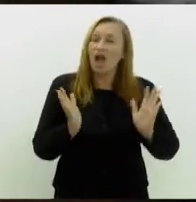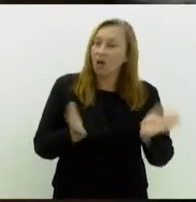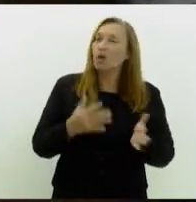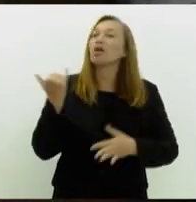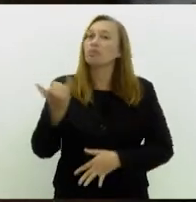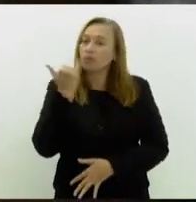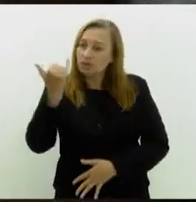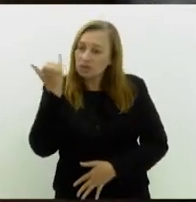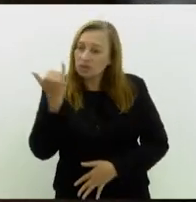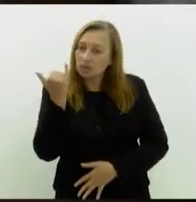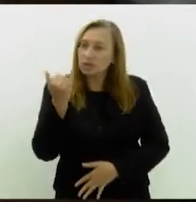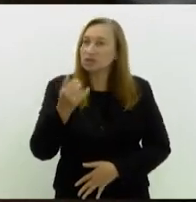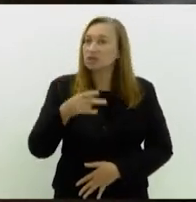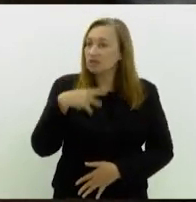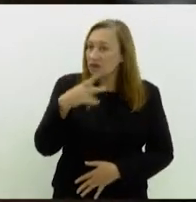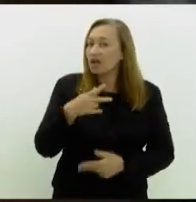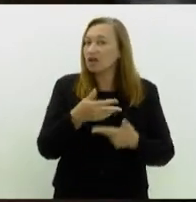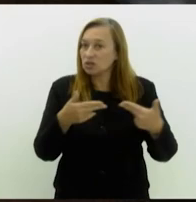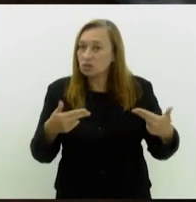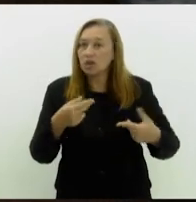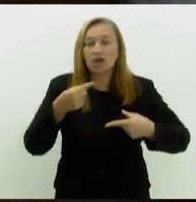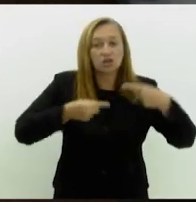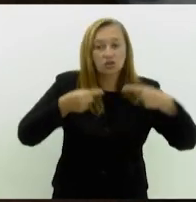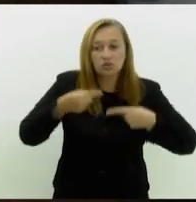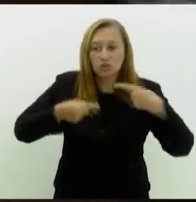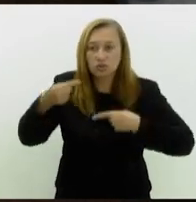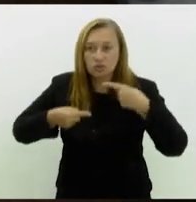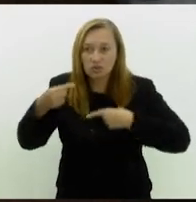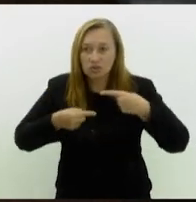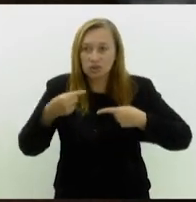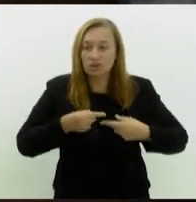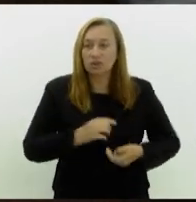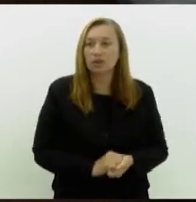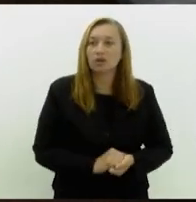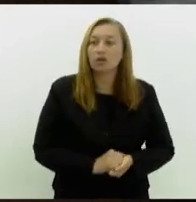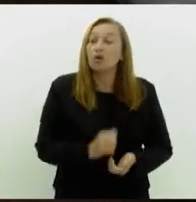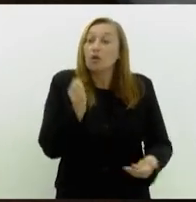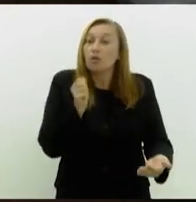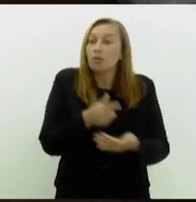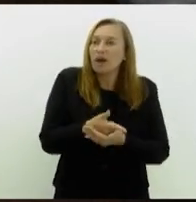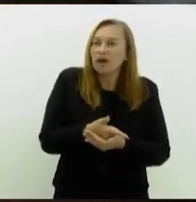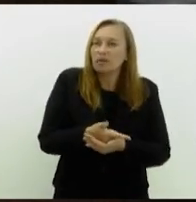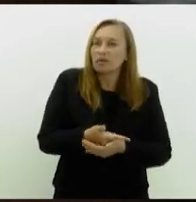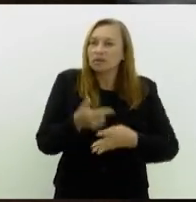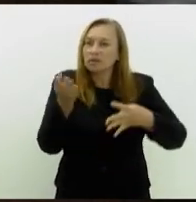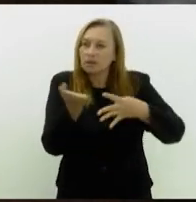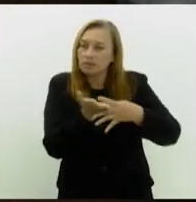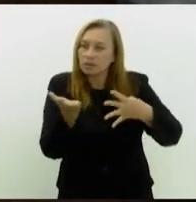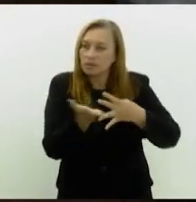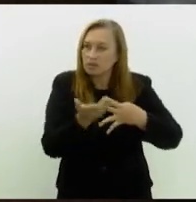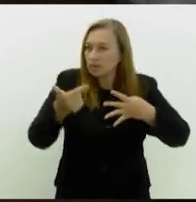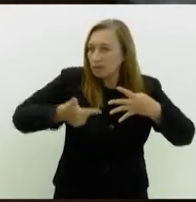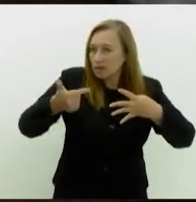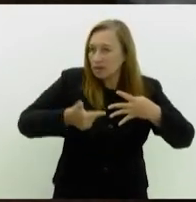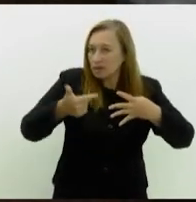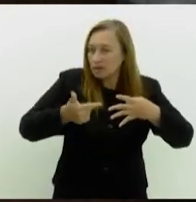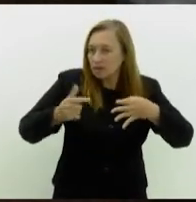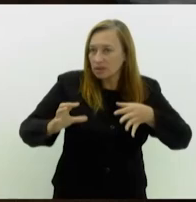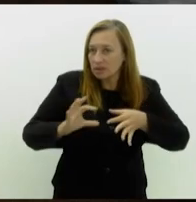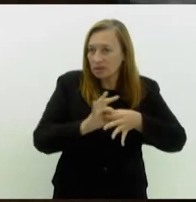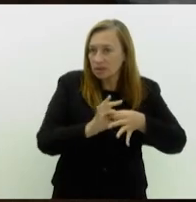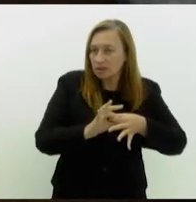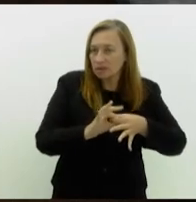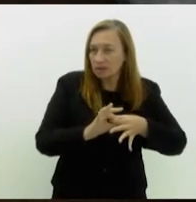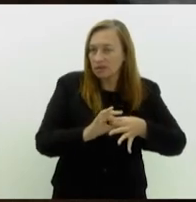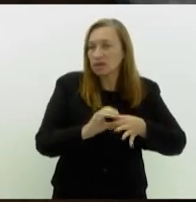importante que se faça as coisas e as discussões dentro da técnica o pagamento da segunda parcela está atrelado por força da cláusula da